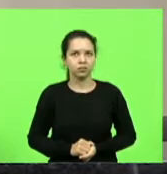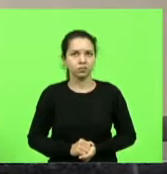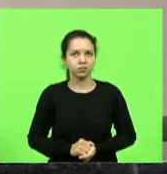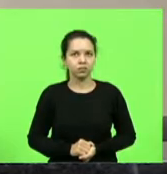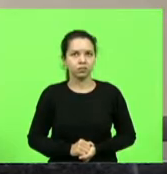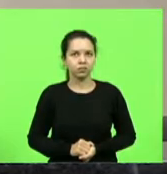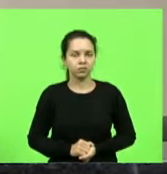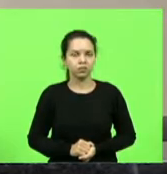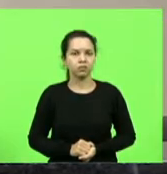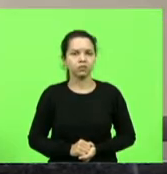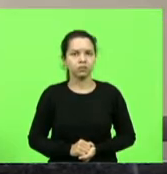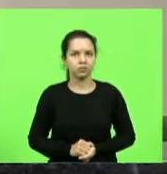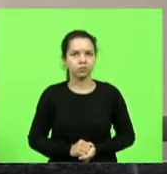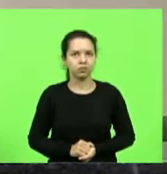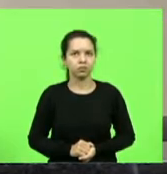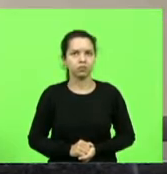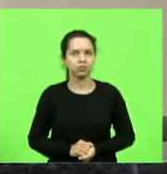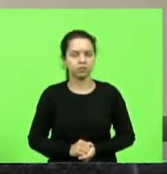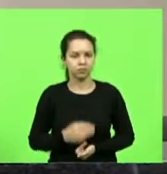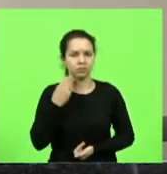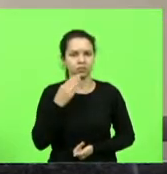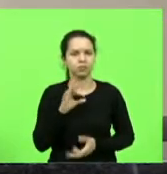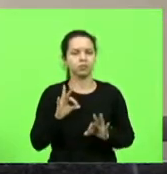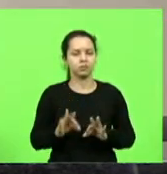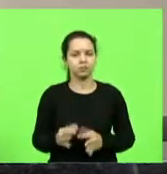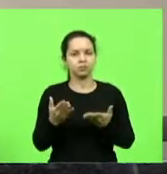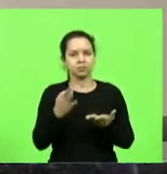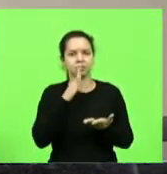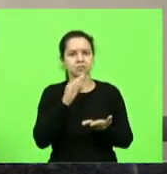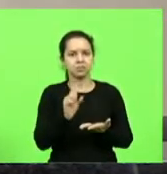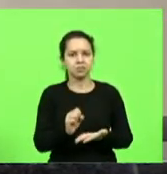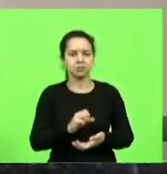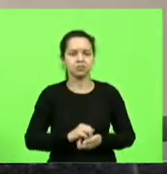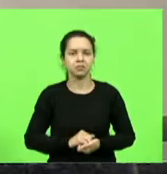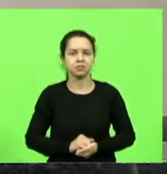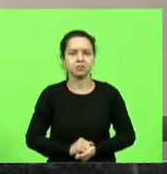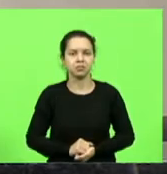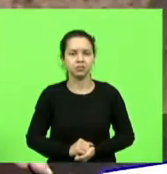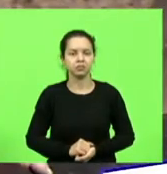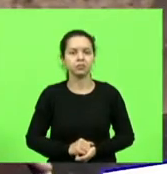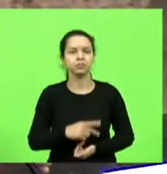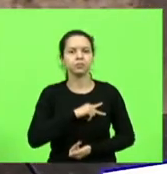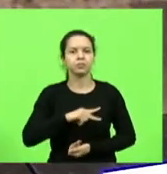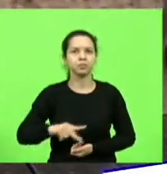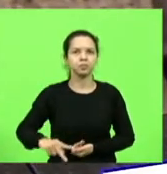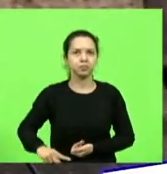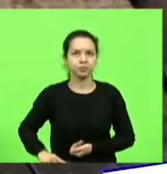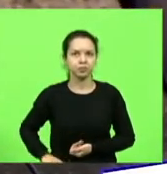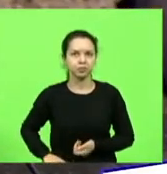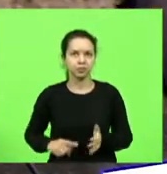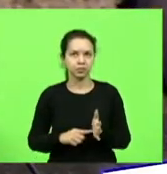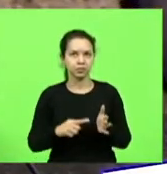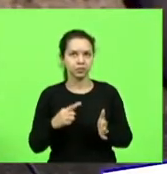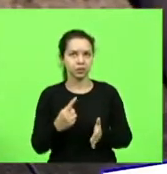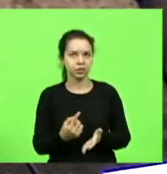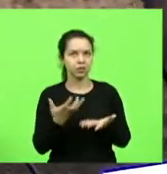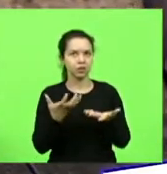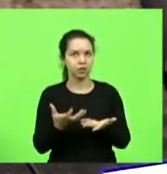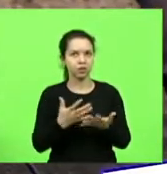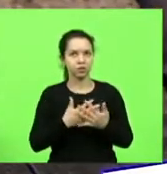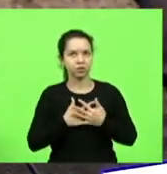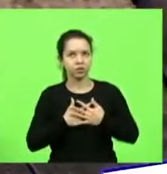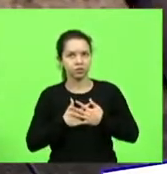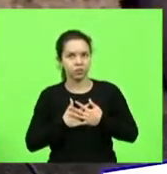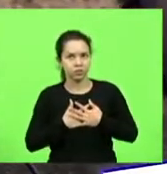Isso, presidente, eu mesmo, Márcio. Ok, com a palavra o deputado Bruno Souza. Senhor presidente, primeiramente eu quero me